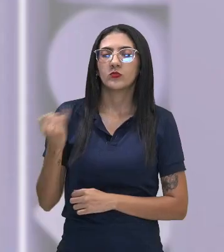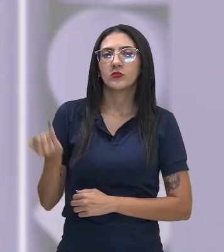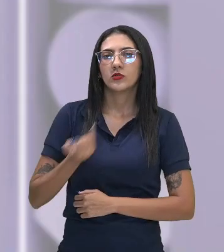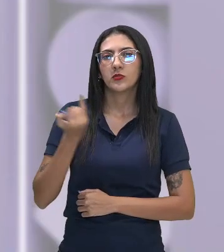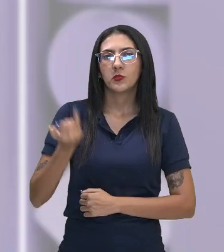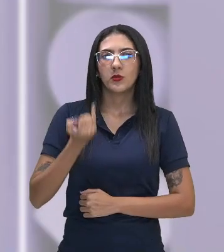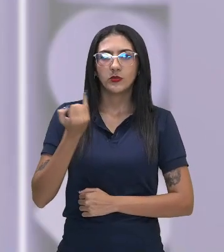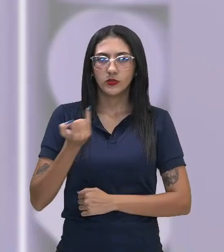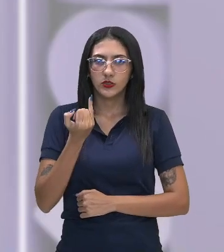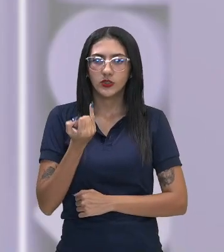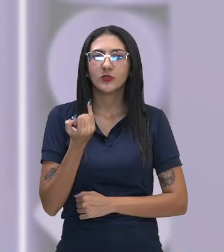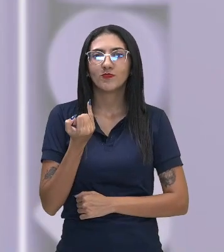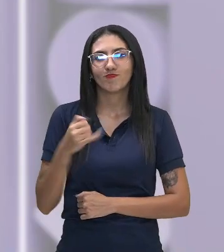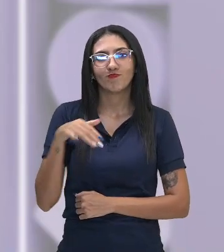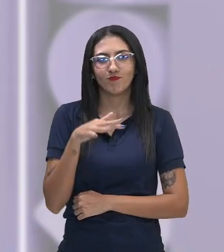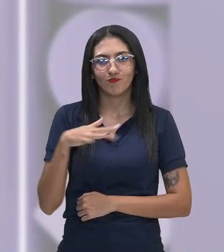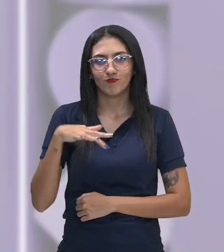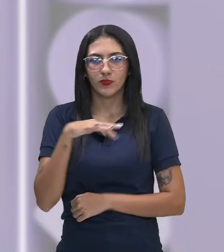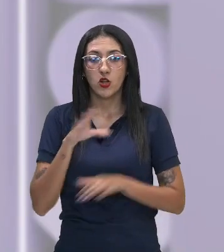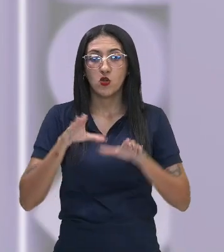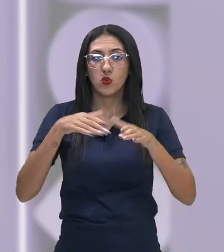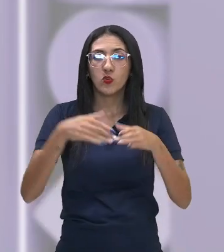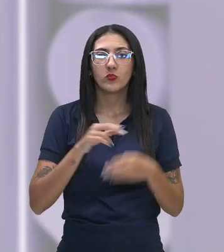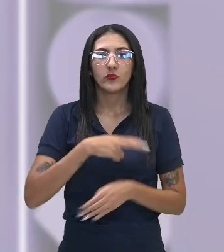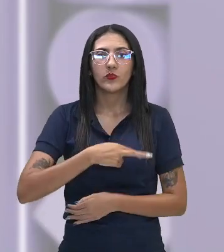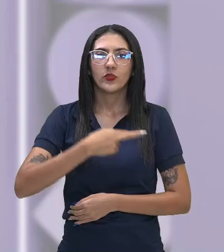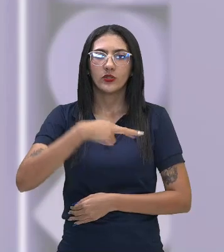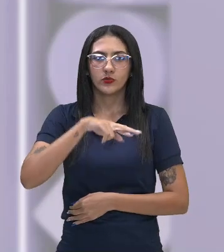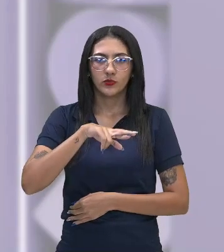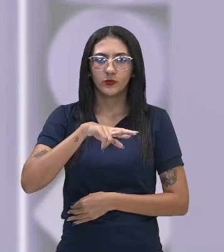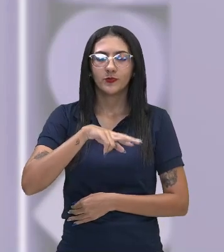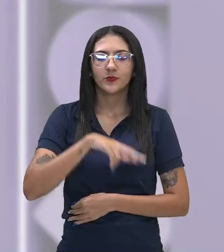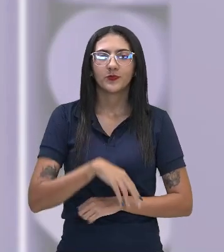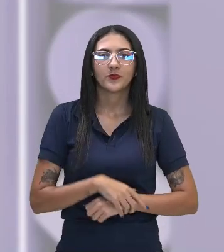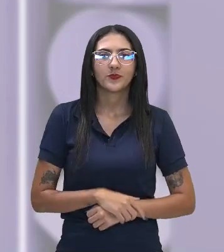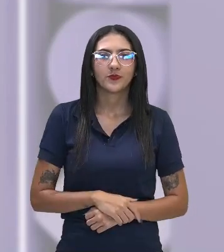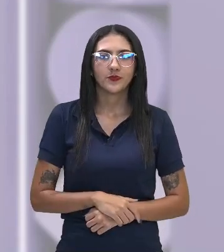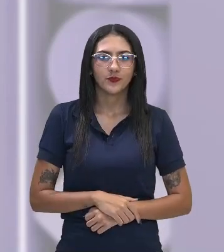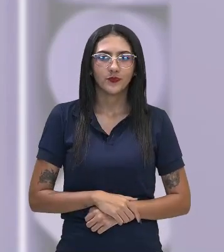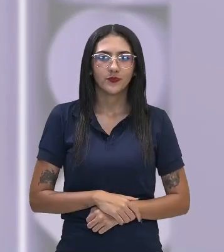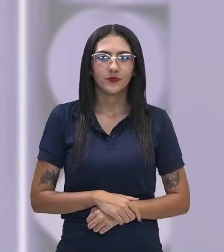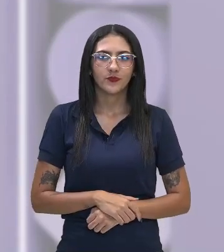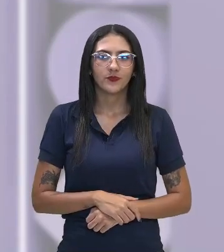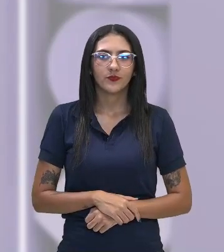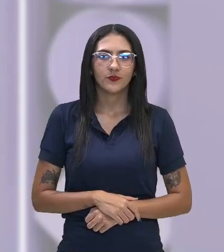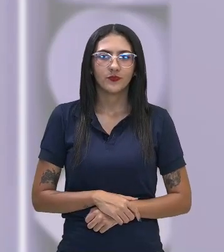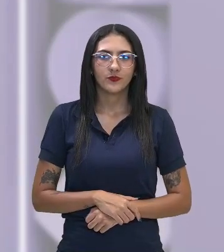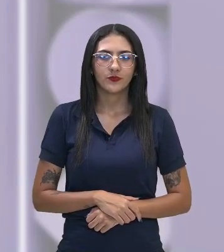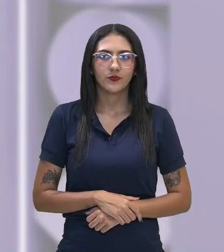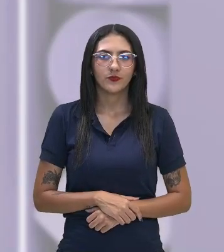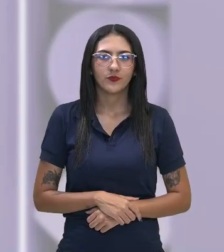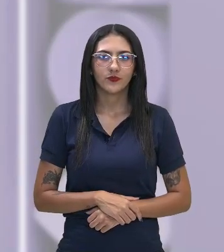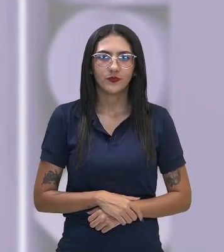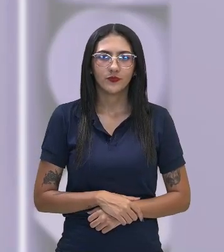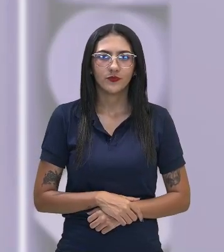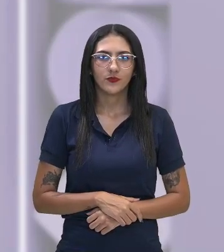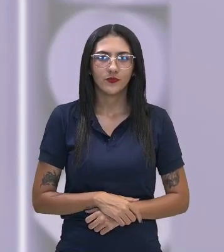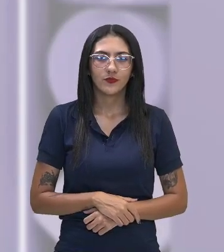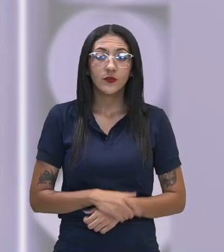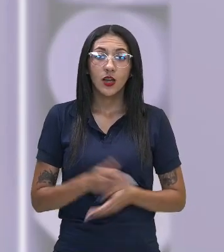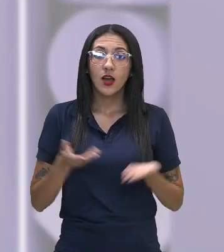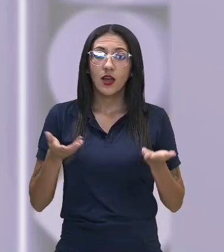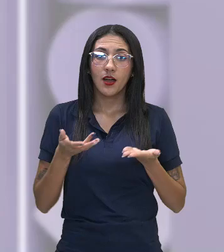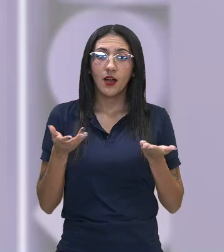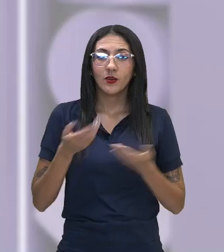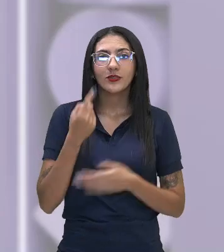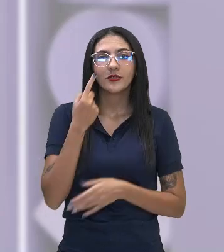importantes no âmago da comunidade religiosa, ok? Agora eu quero te convidar para, juntos e juntas, fazermos